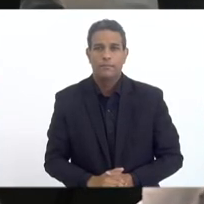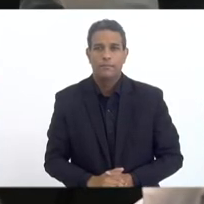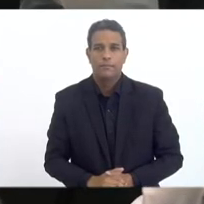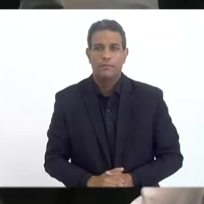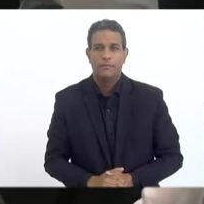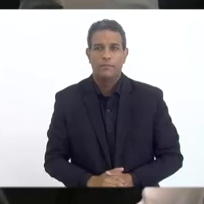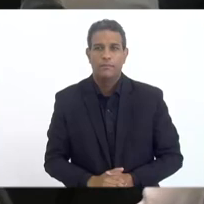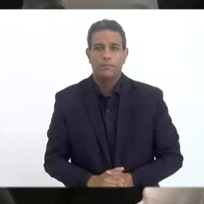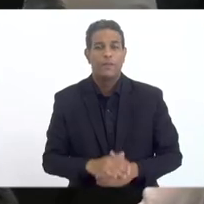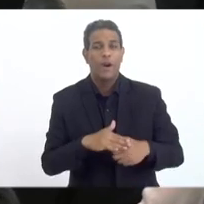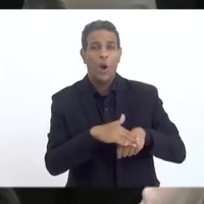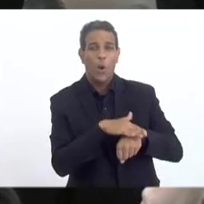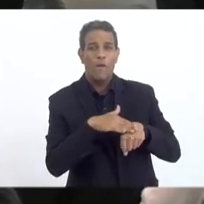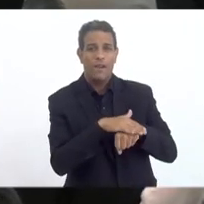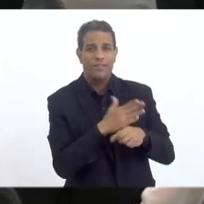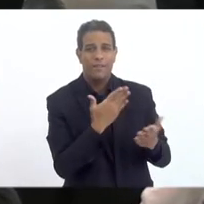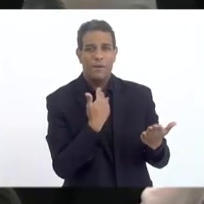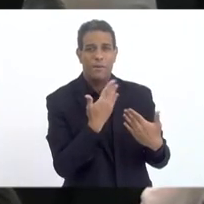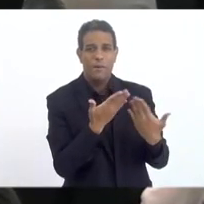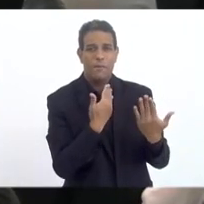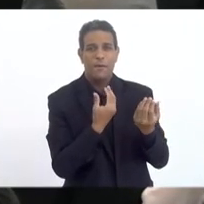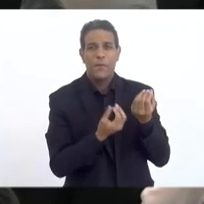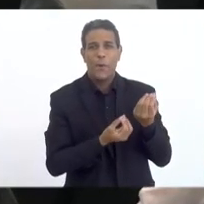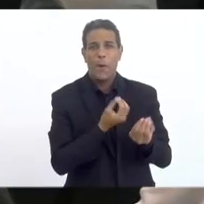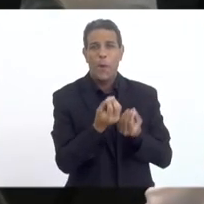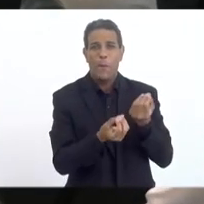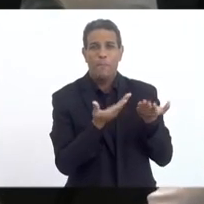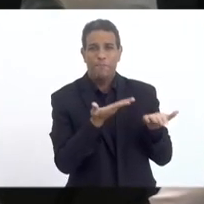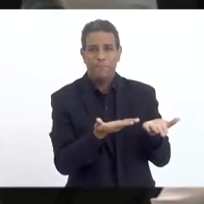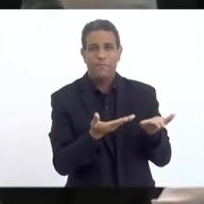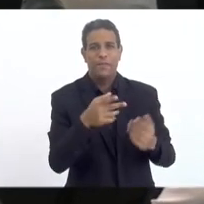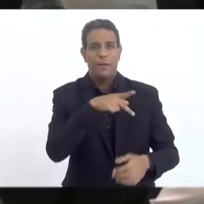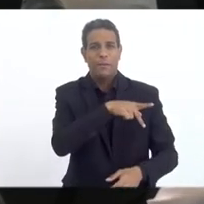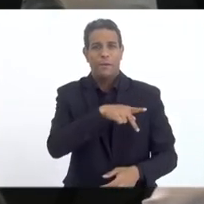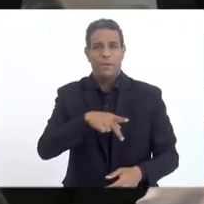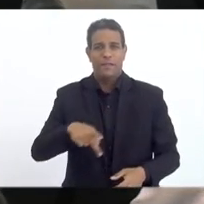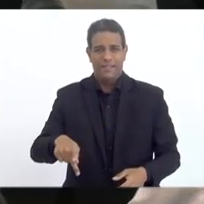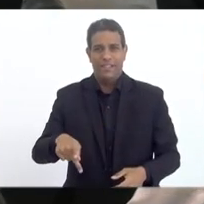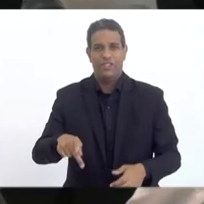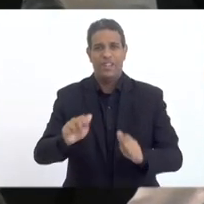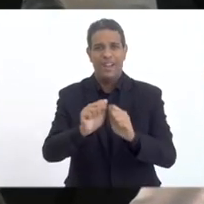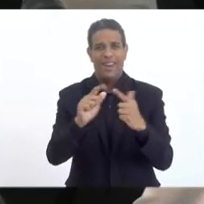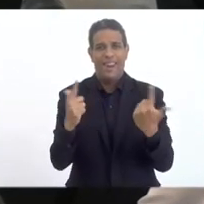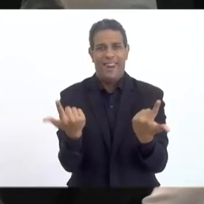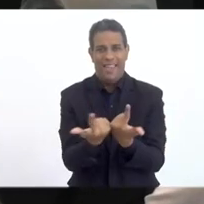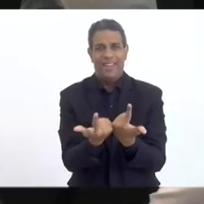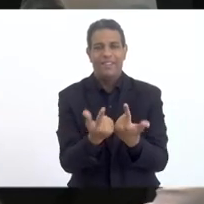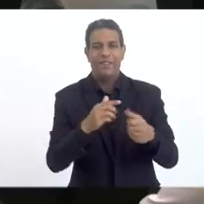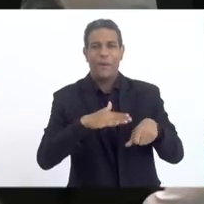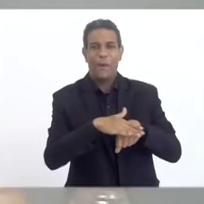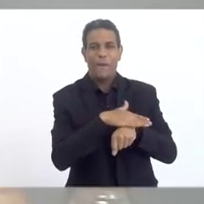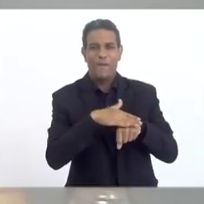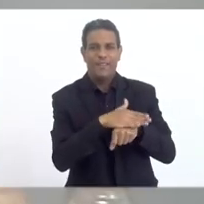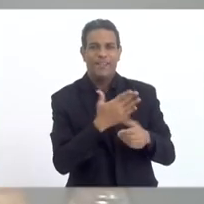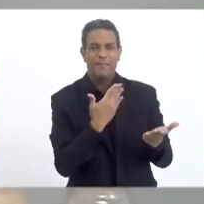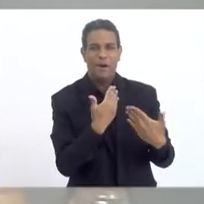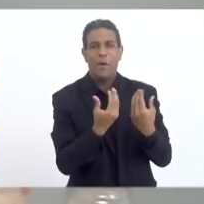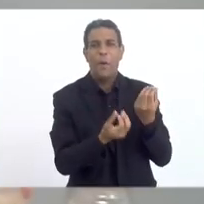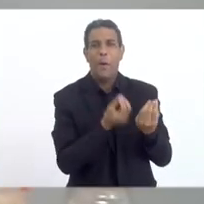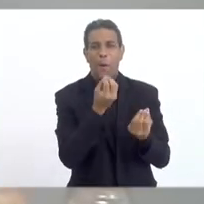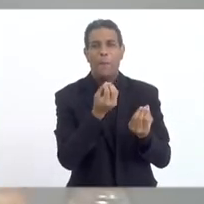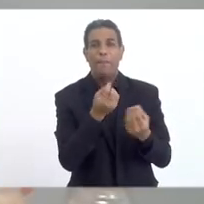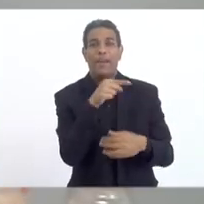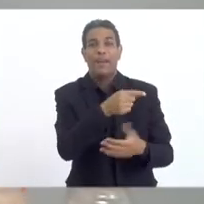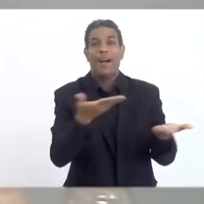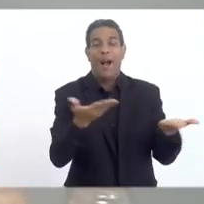Estava aqui conversando com, enquanto não prepara ali, estava conversando aqui com o presidente Siciliano por mensagem. Ele está na Rádio